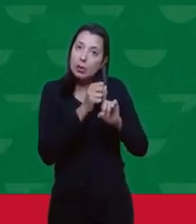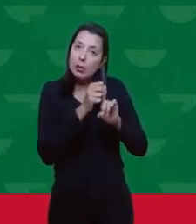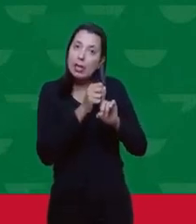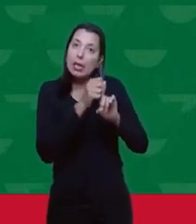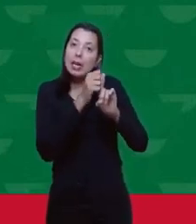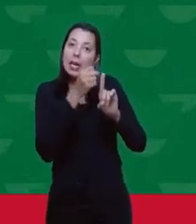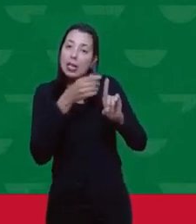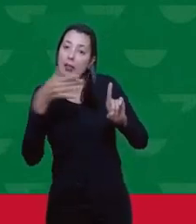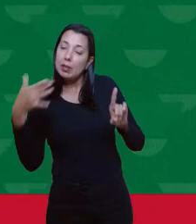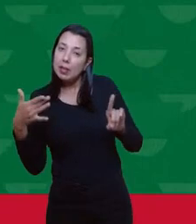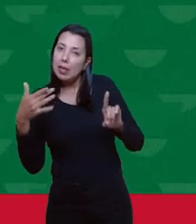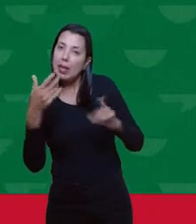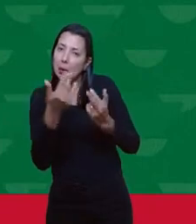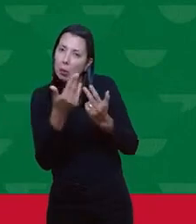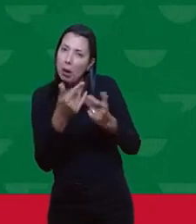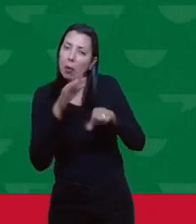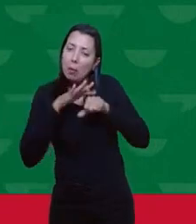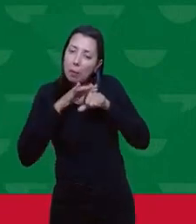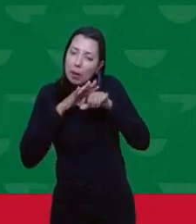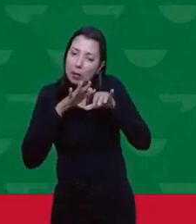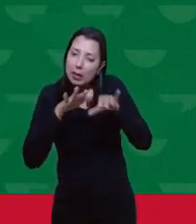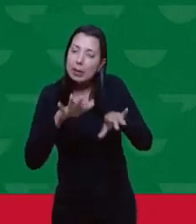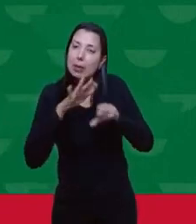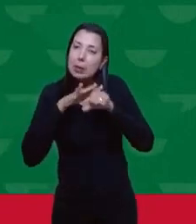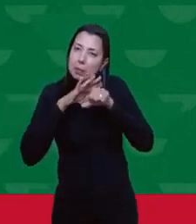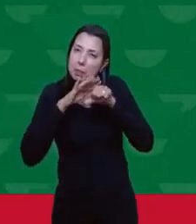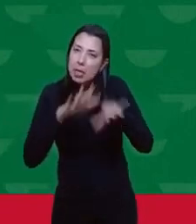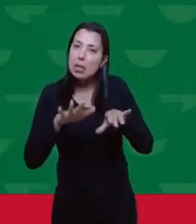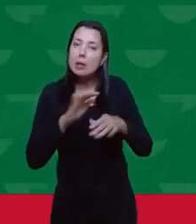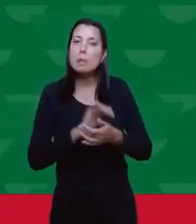é pandemia,